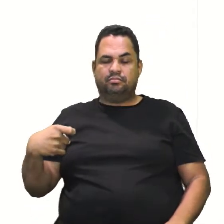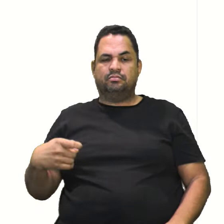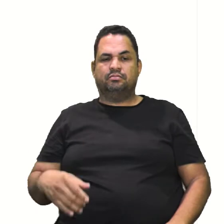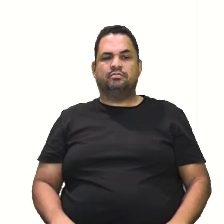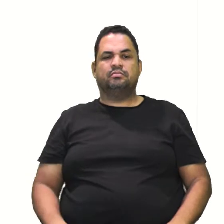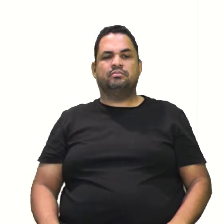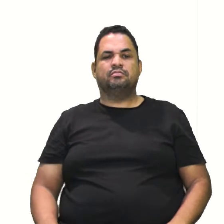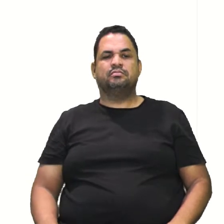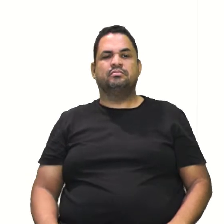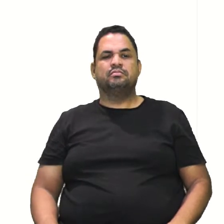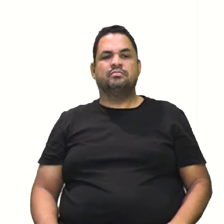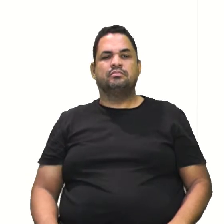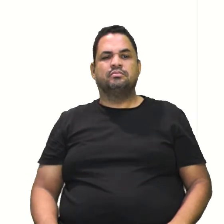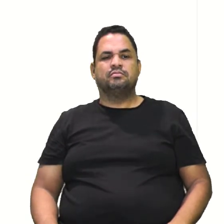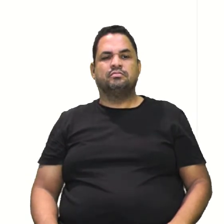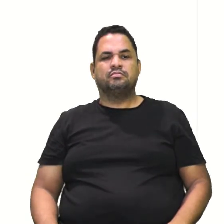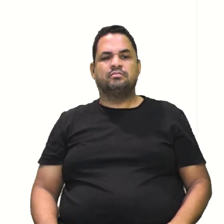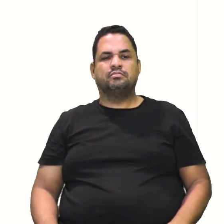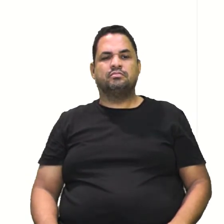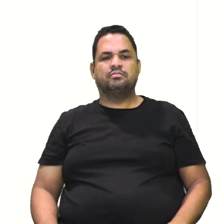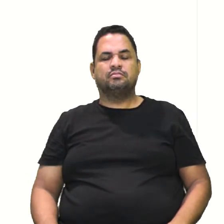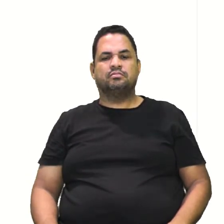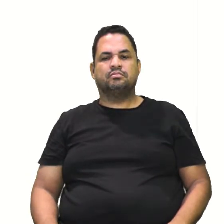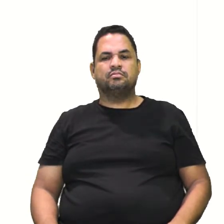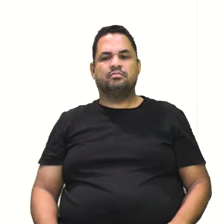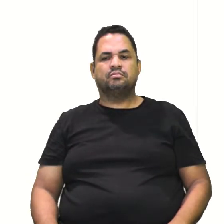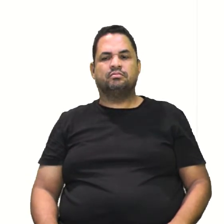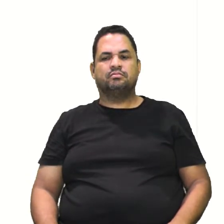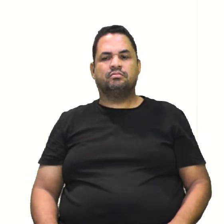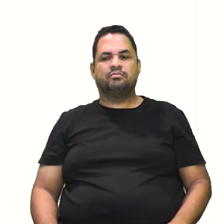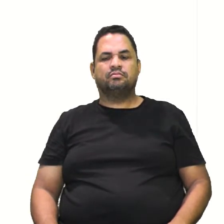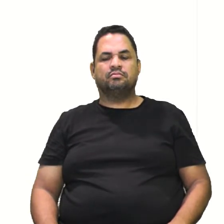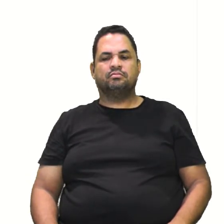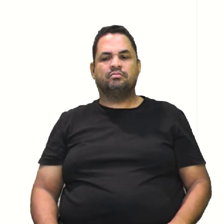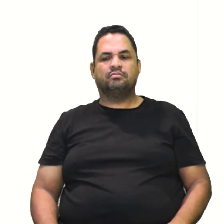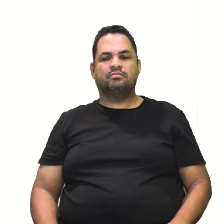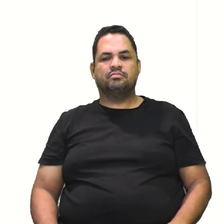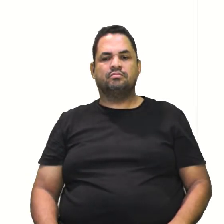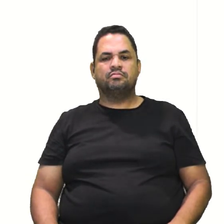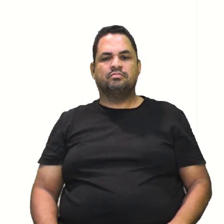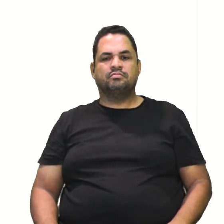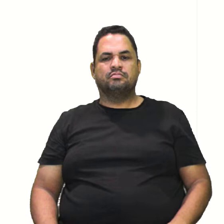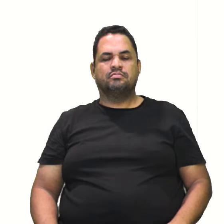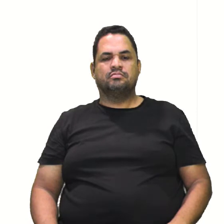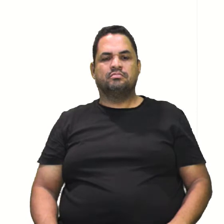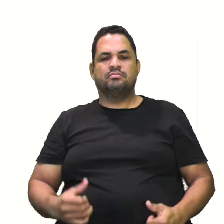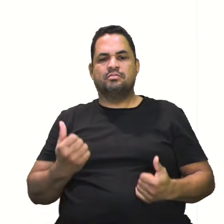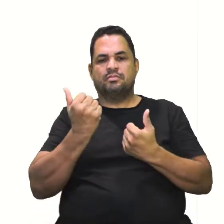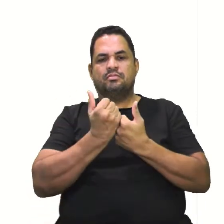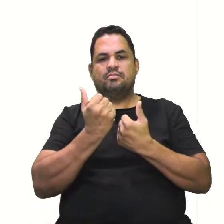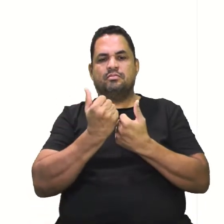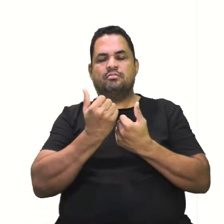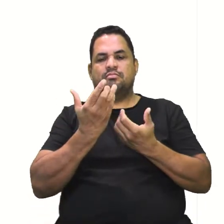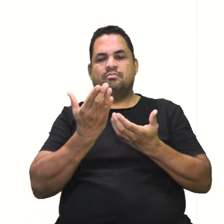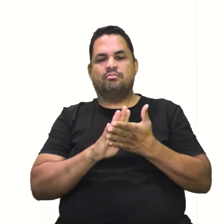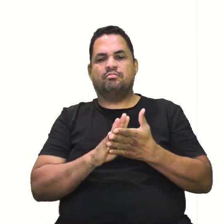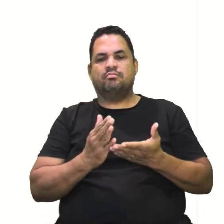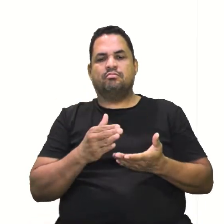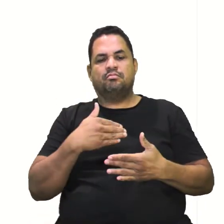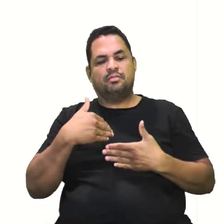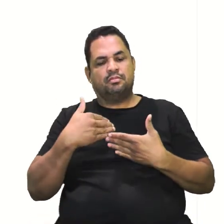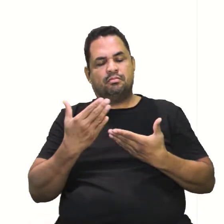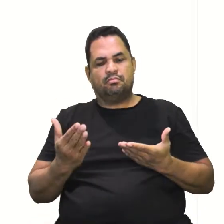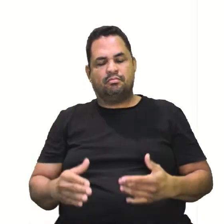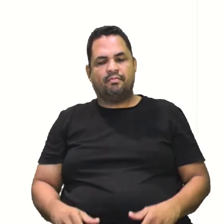em Y, né? Então, com isso, focos no eixo X. Agora é só substituir, né? E